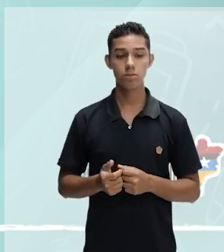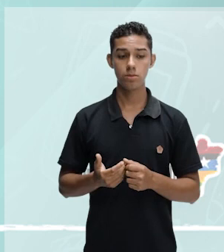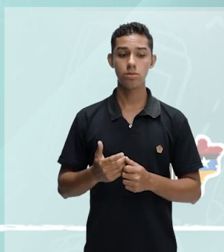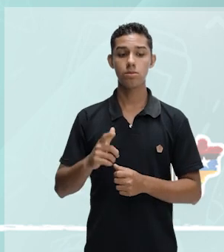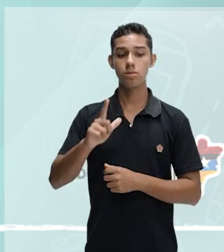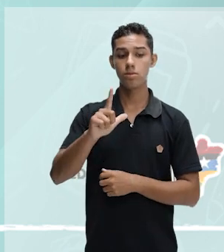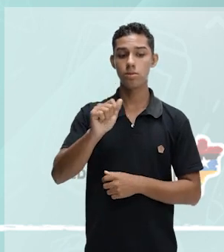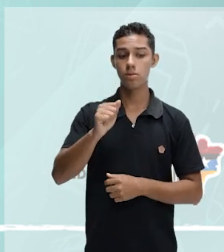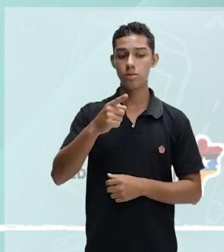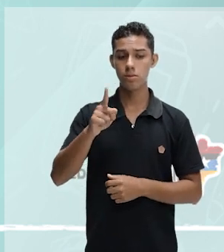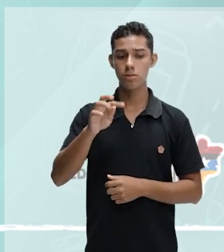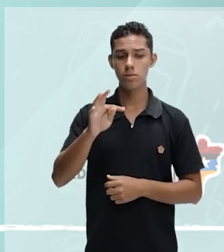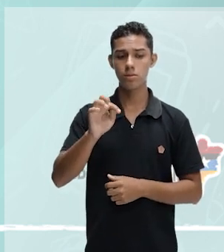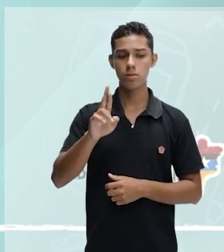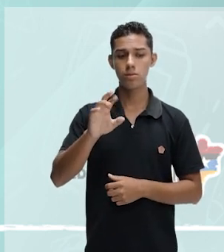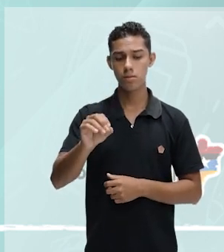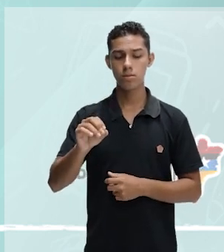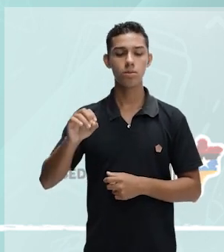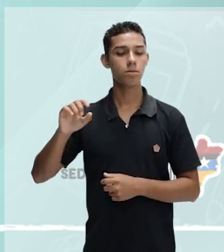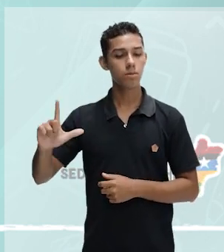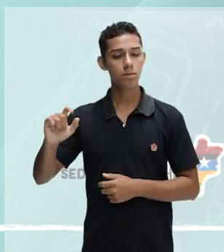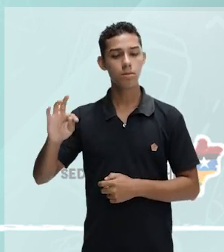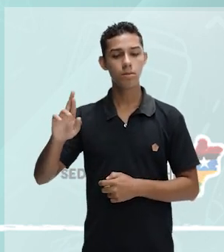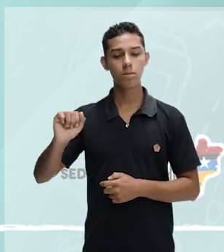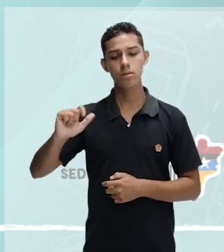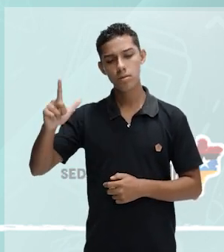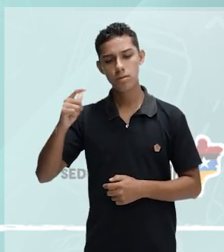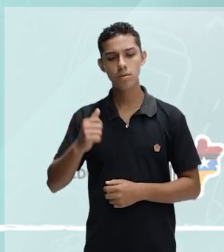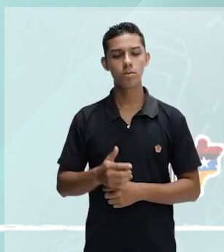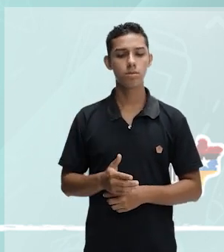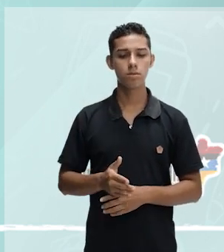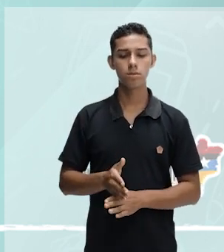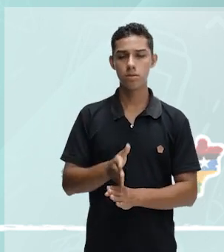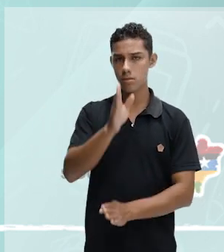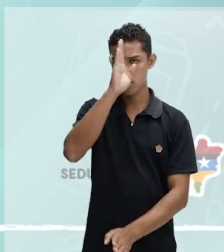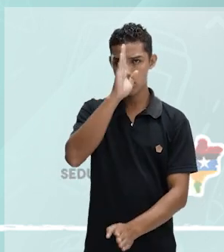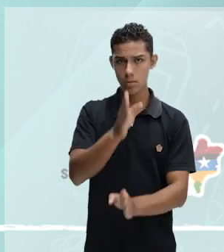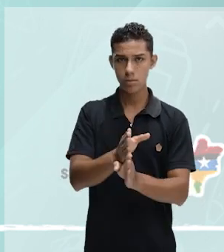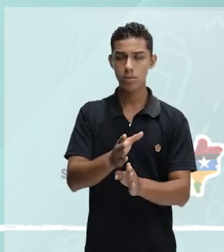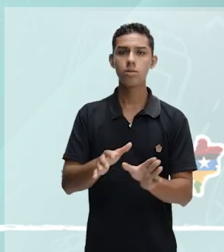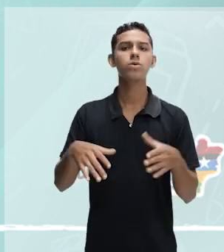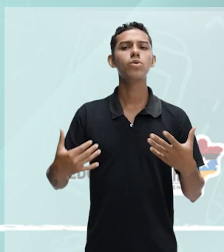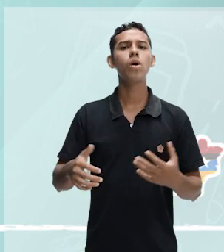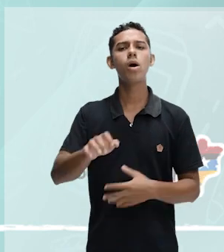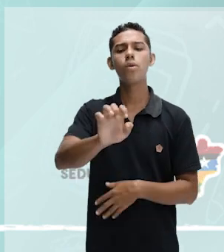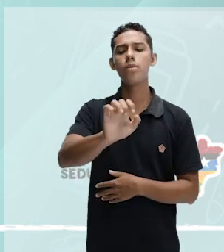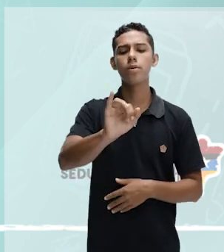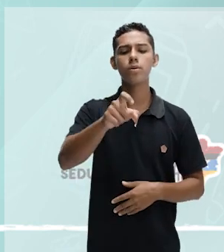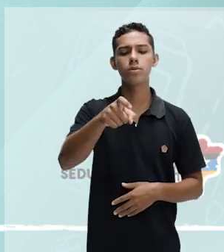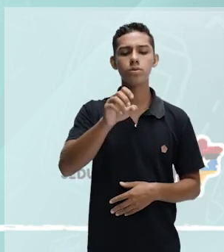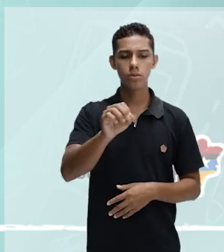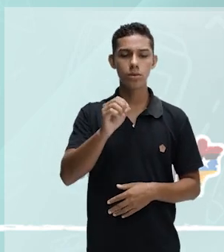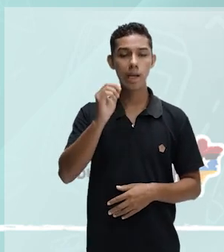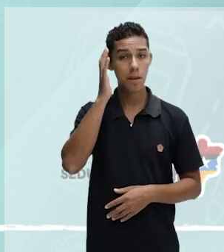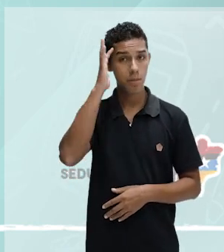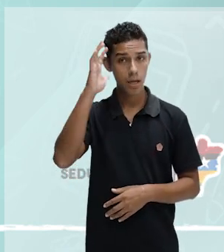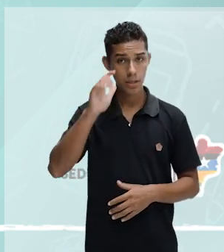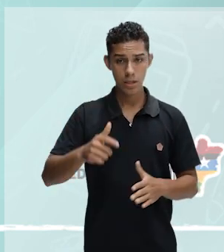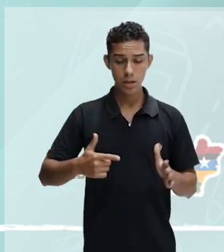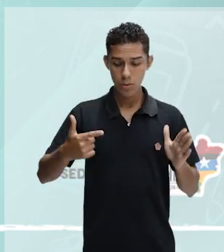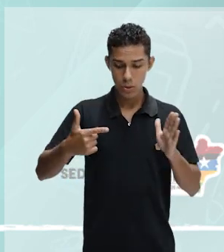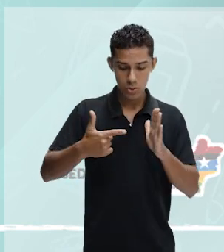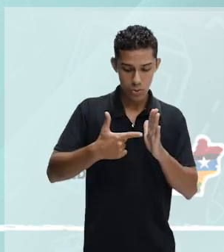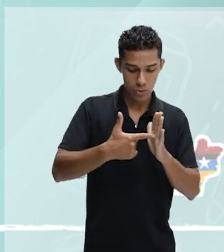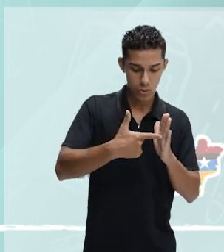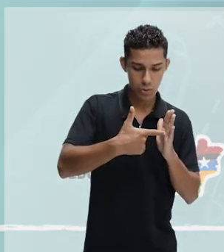ou transversal. Professor, o senhor falou que planos são lâminas. E os eixos? Vamos imaginar como sendo parafusos. Tá